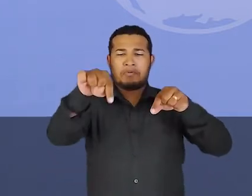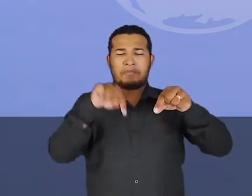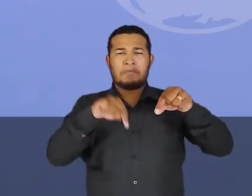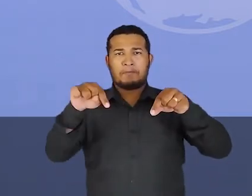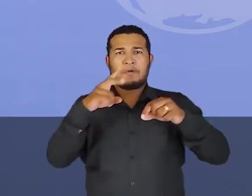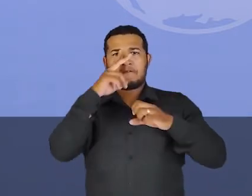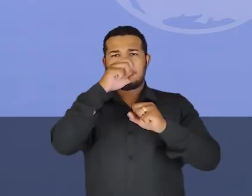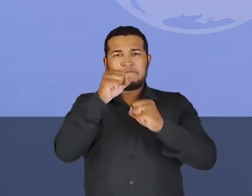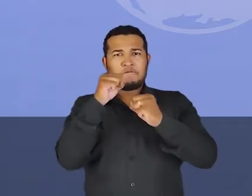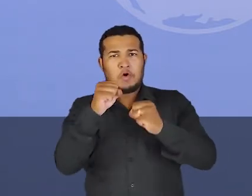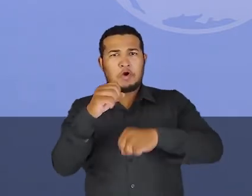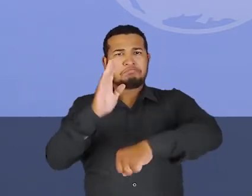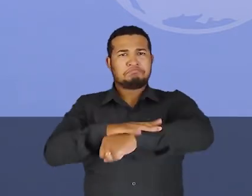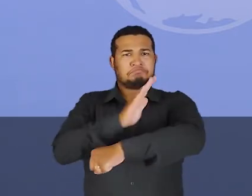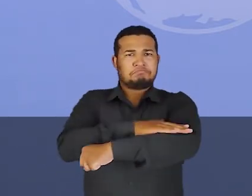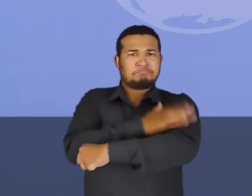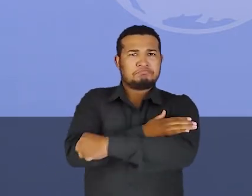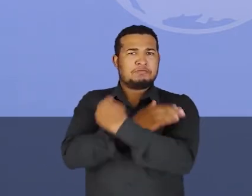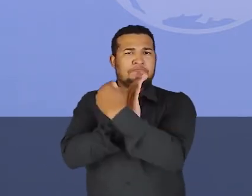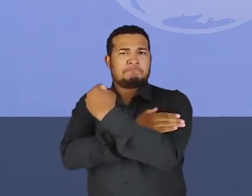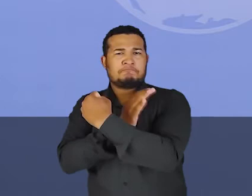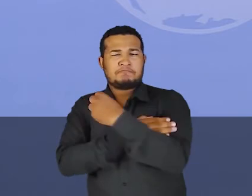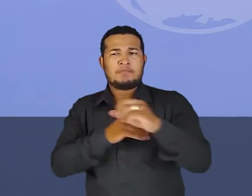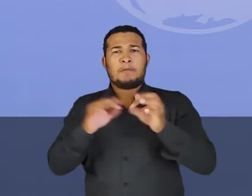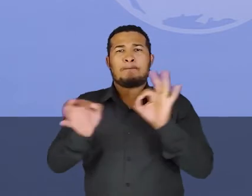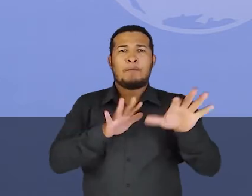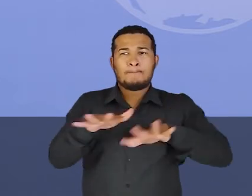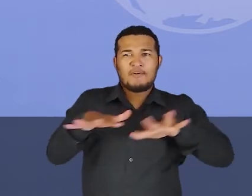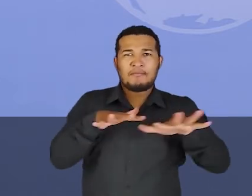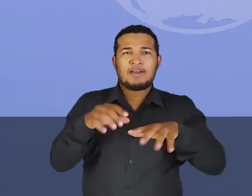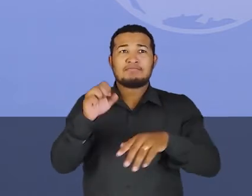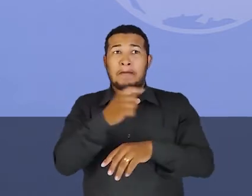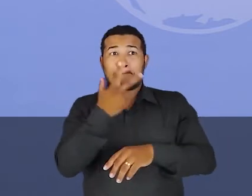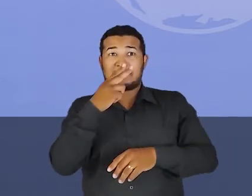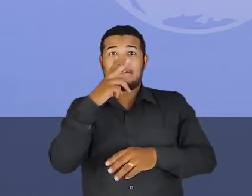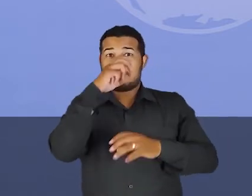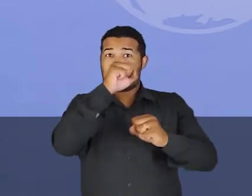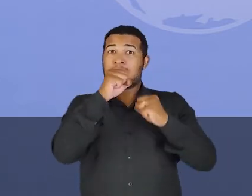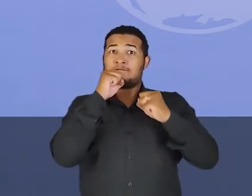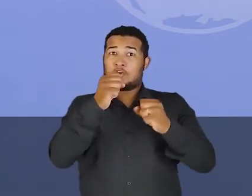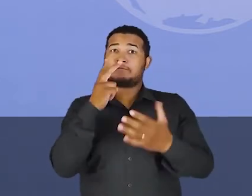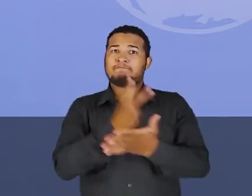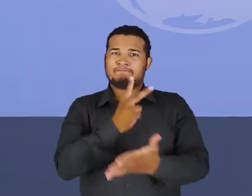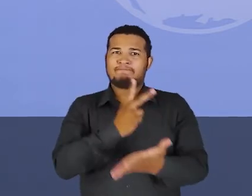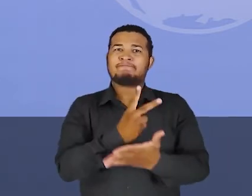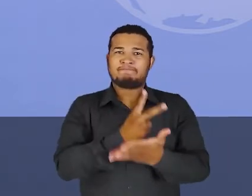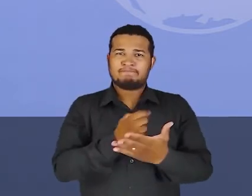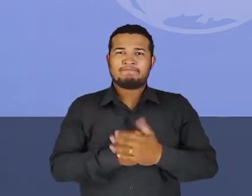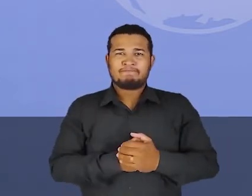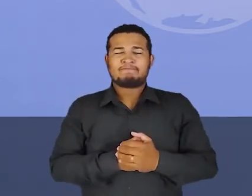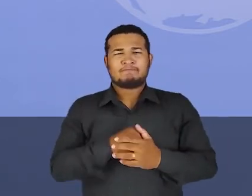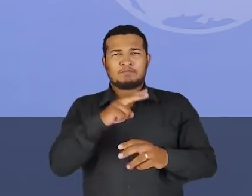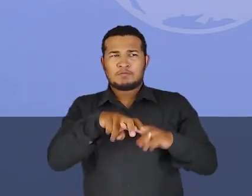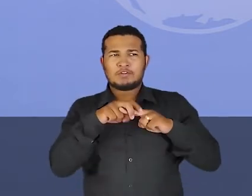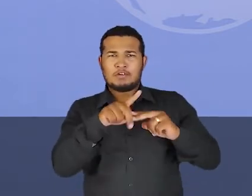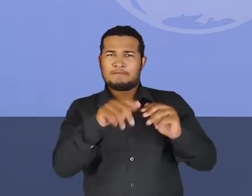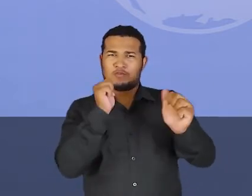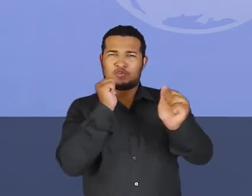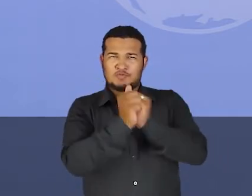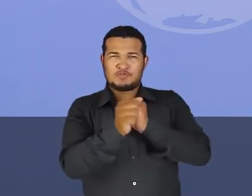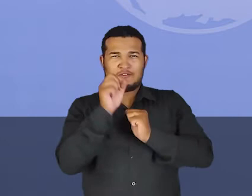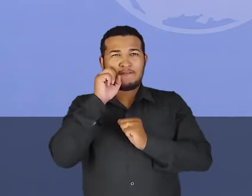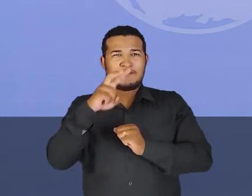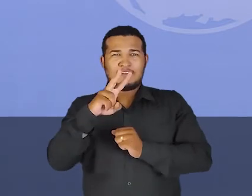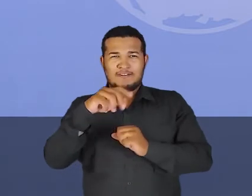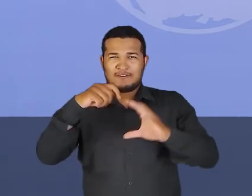física, finalização, troca de passe, movimentação, um jogo muito intenso. Um jogo que, observando esse vídeo